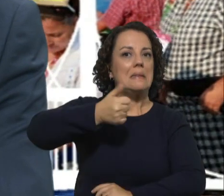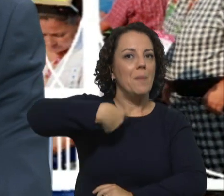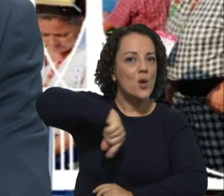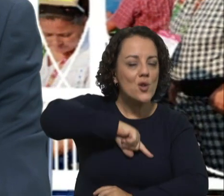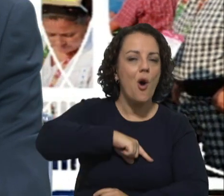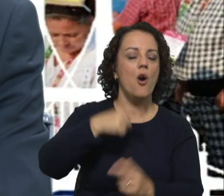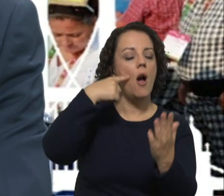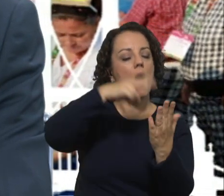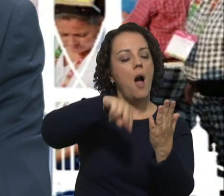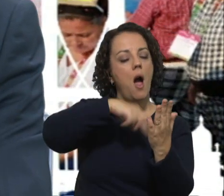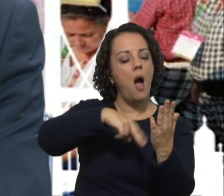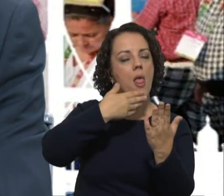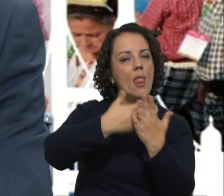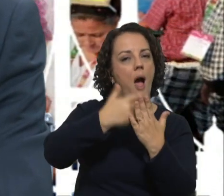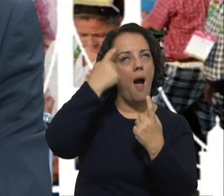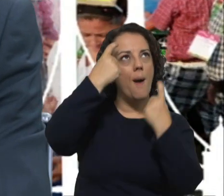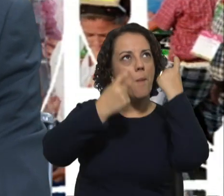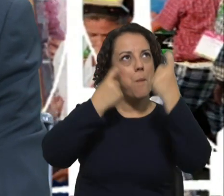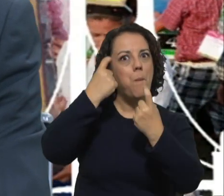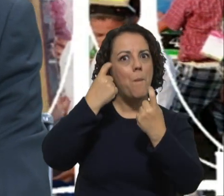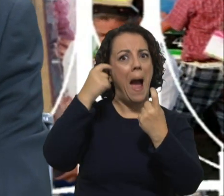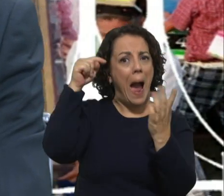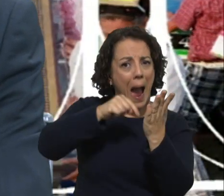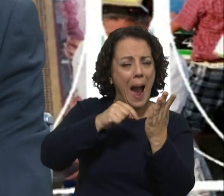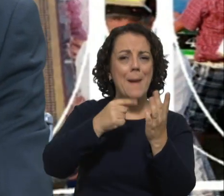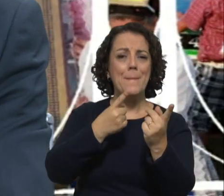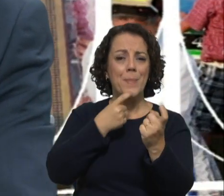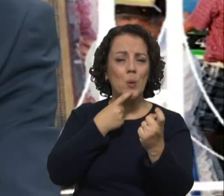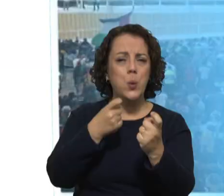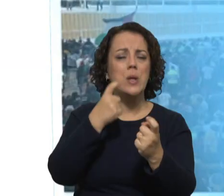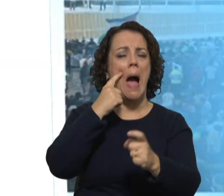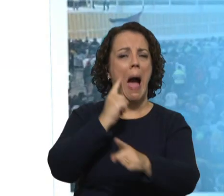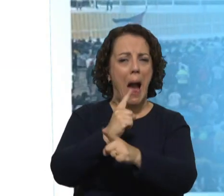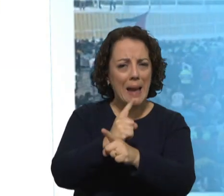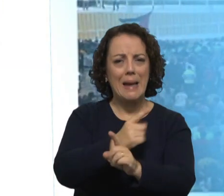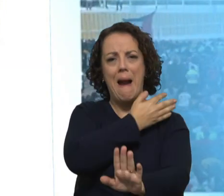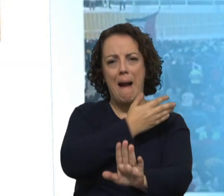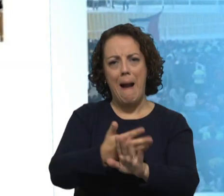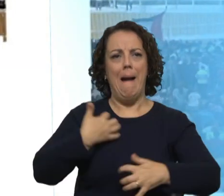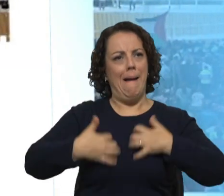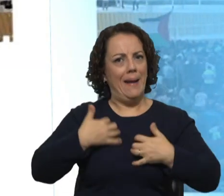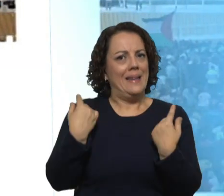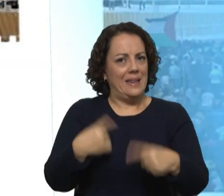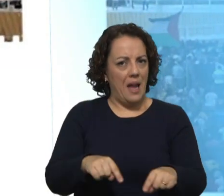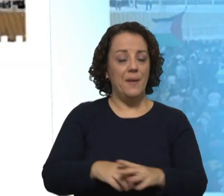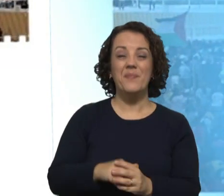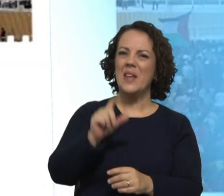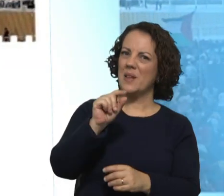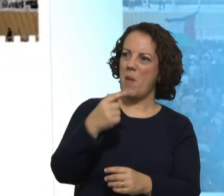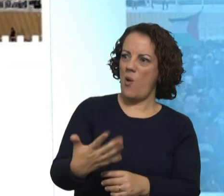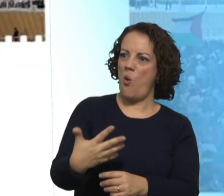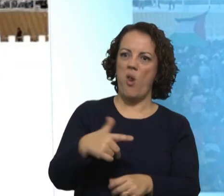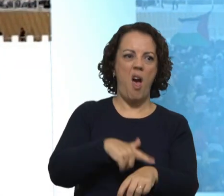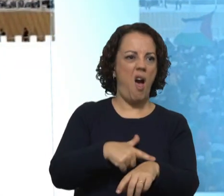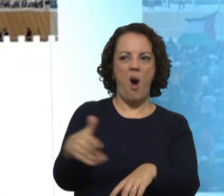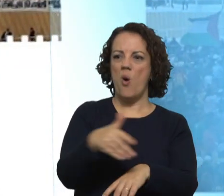Revisitar criativamente as perguntas que ainda hoje nos inquietam. Ainda mais nestes tempos em que parece que habitamos